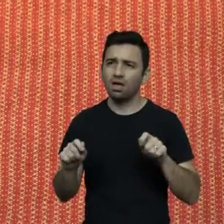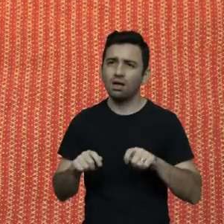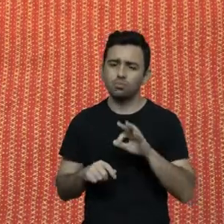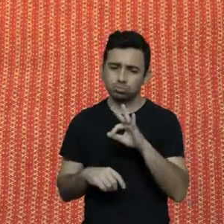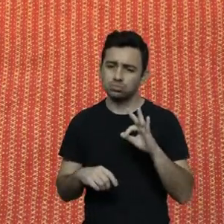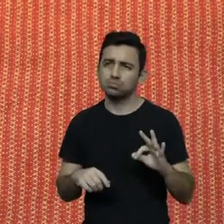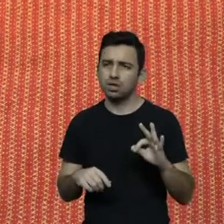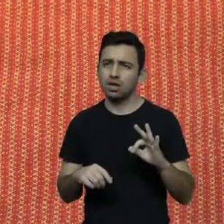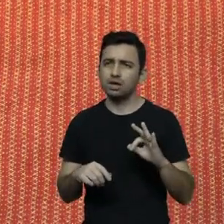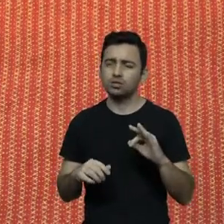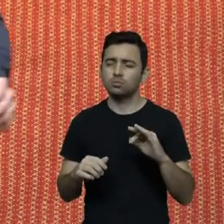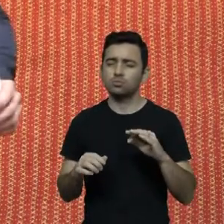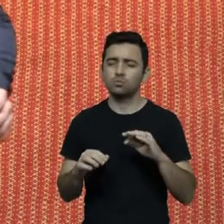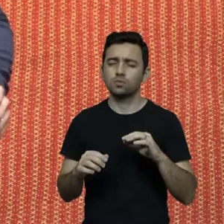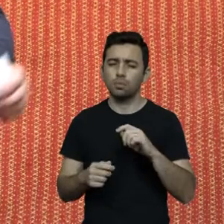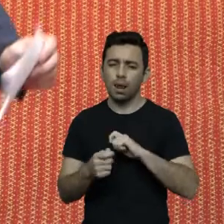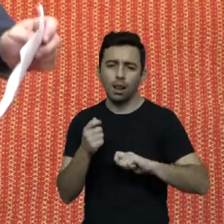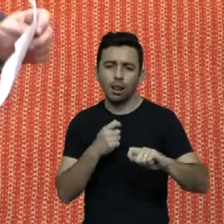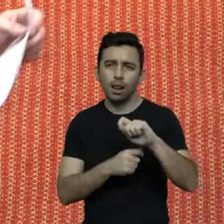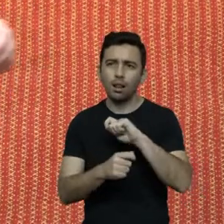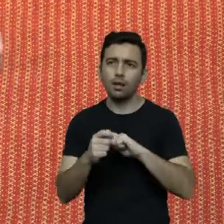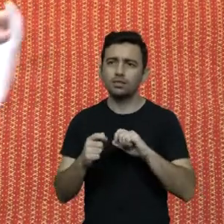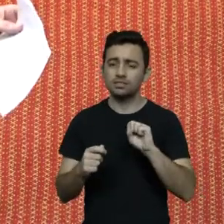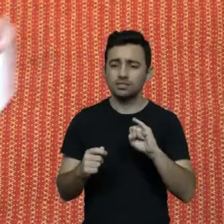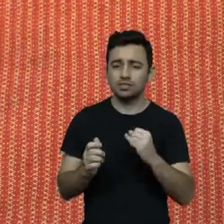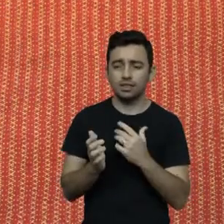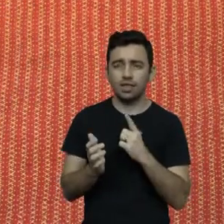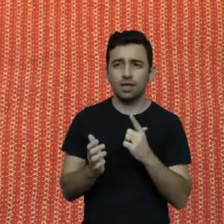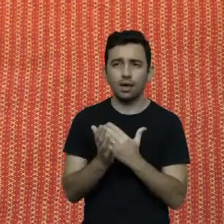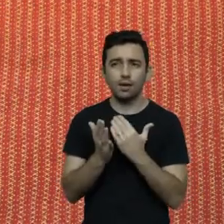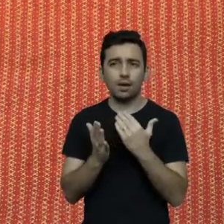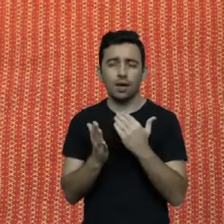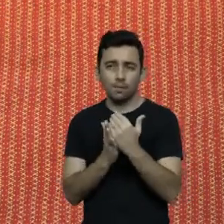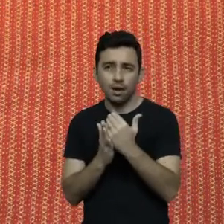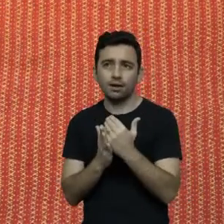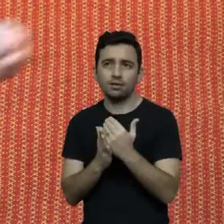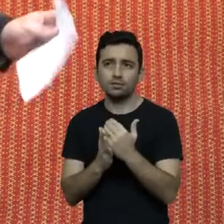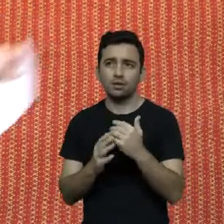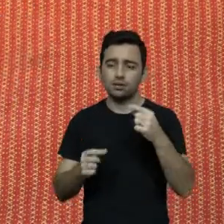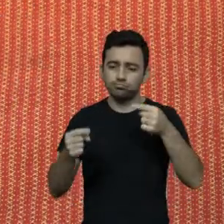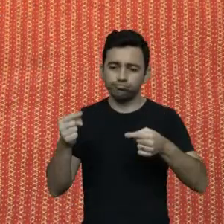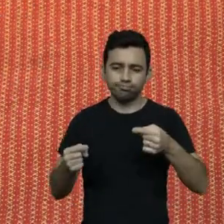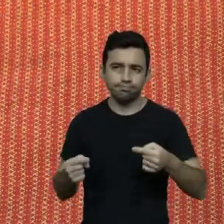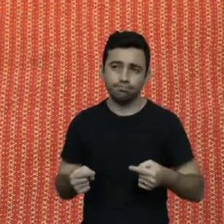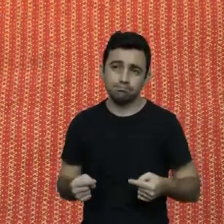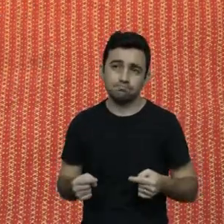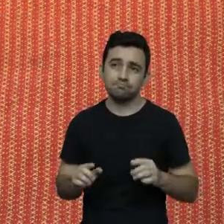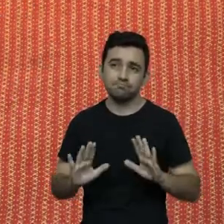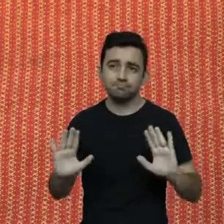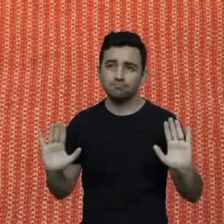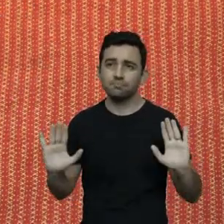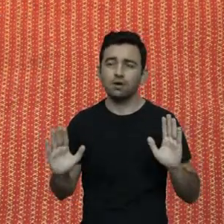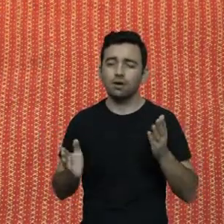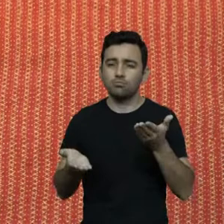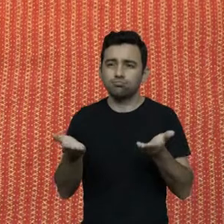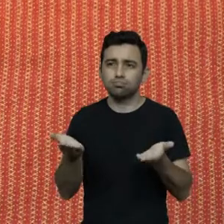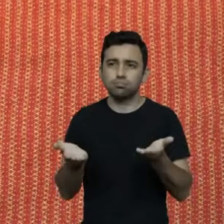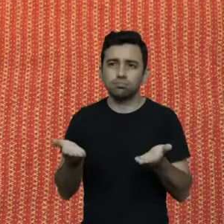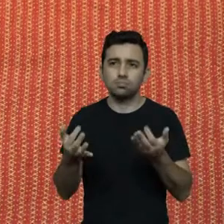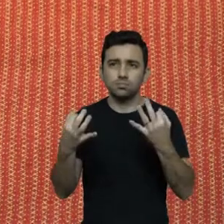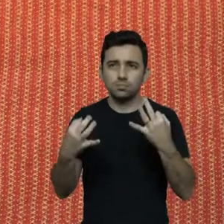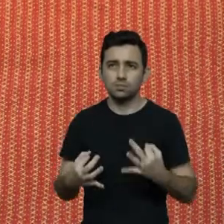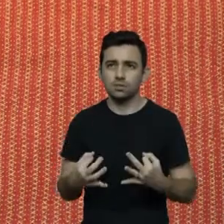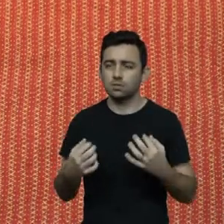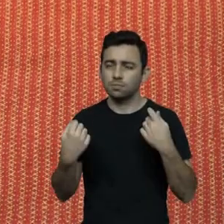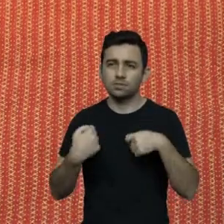mercado se regula a partir da hora que eles têm mais margem o primeiro vai baixar concorrência que baixar e o próprio mercado se perguntam uma preocupação